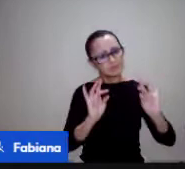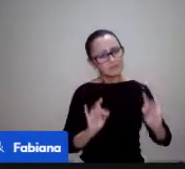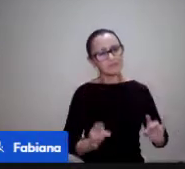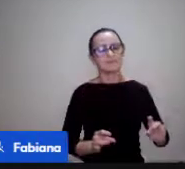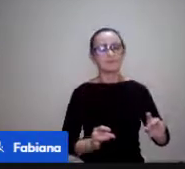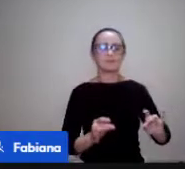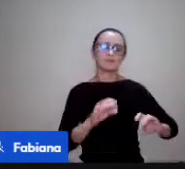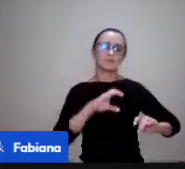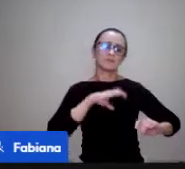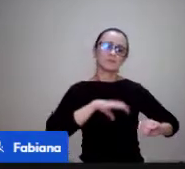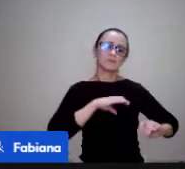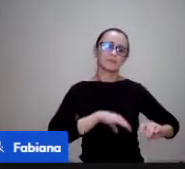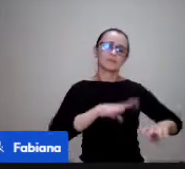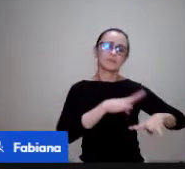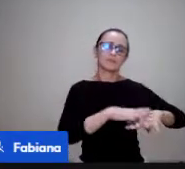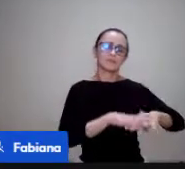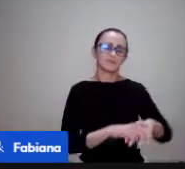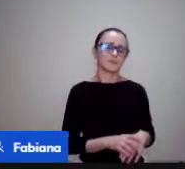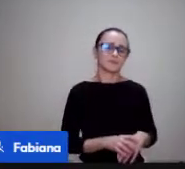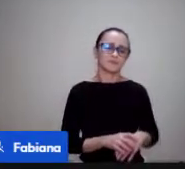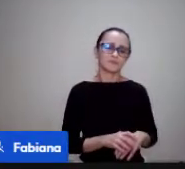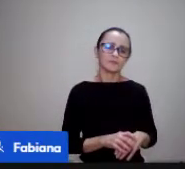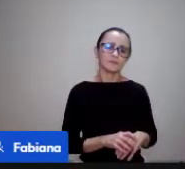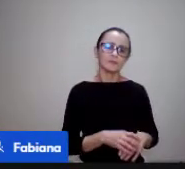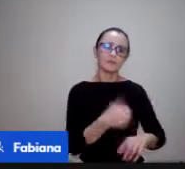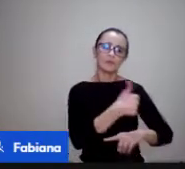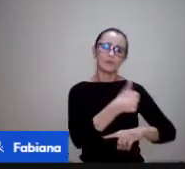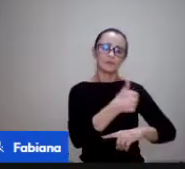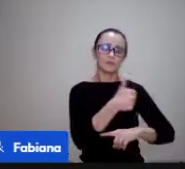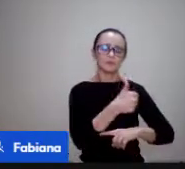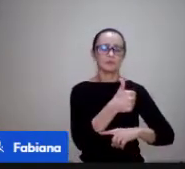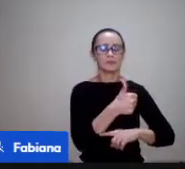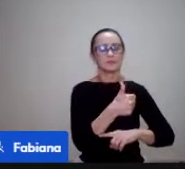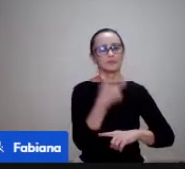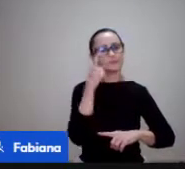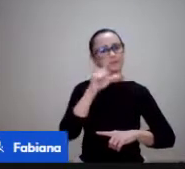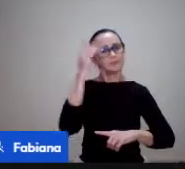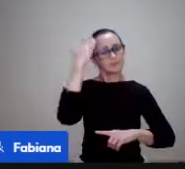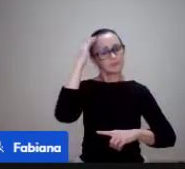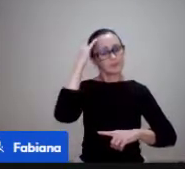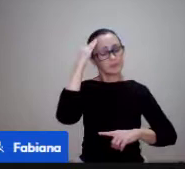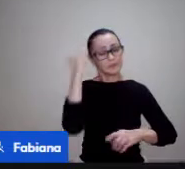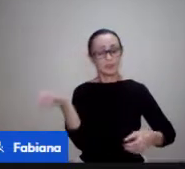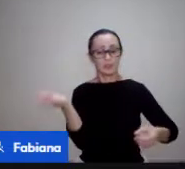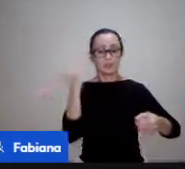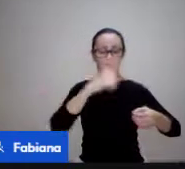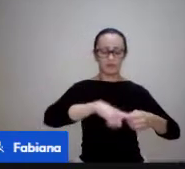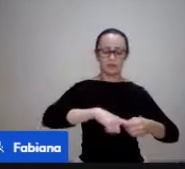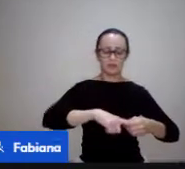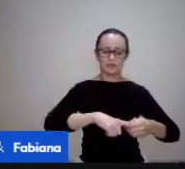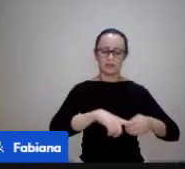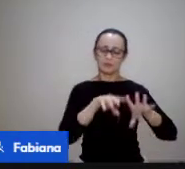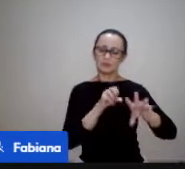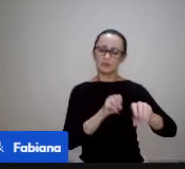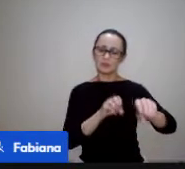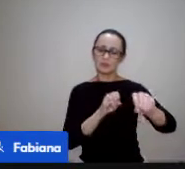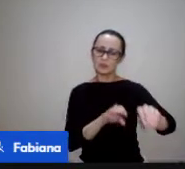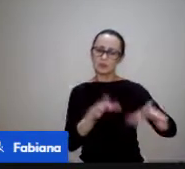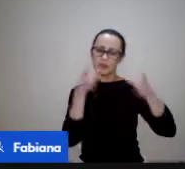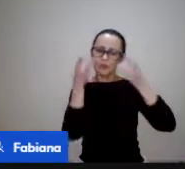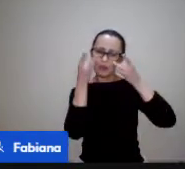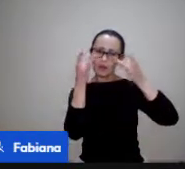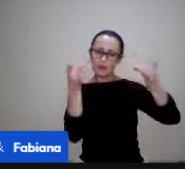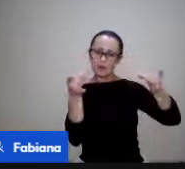aspectos. Primeiro, que nós entendemos que o retorno no ensino presencial encontraremos